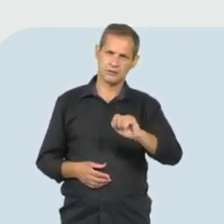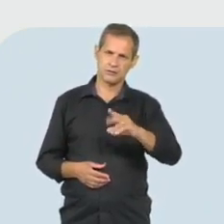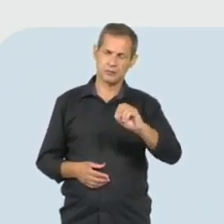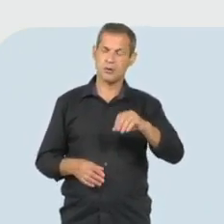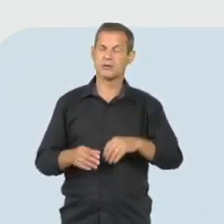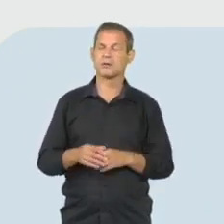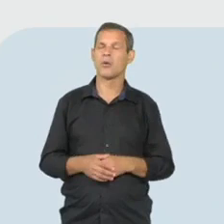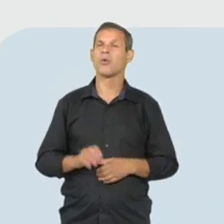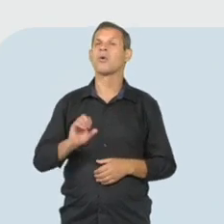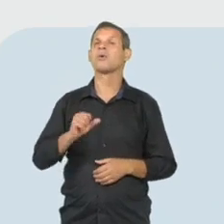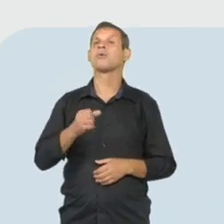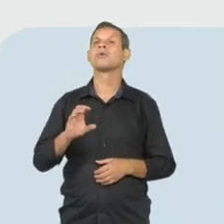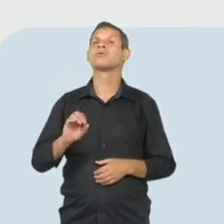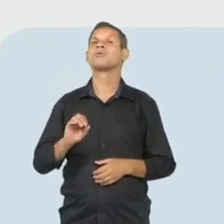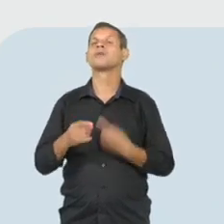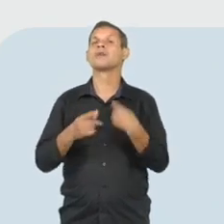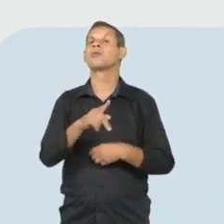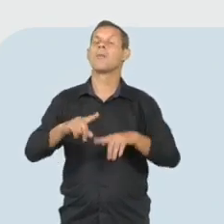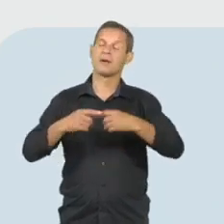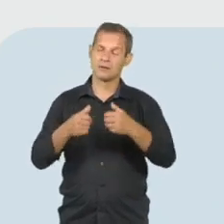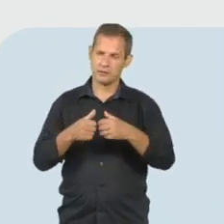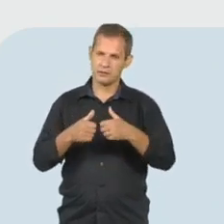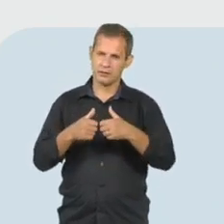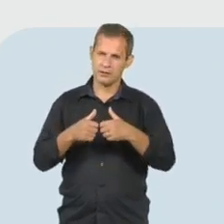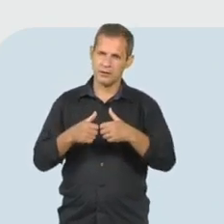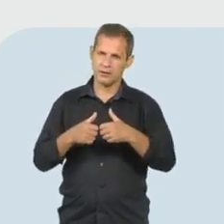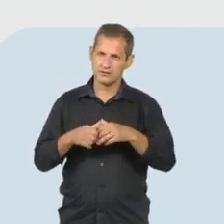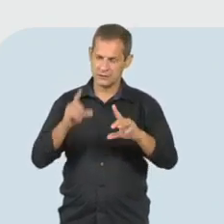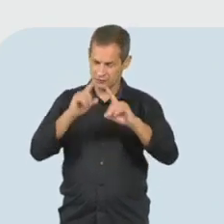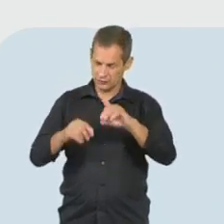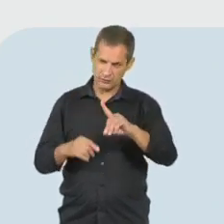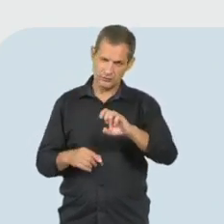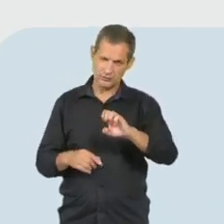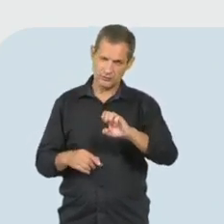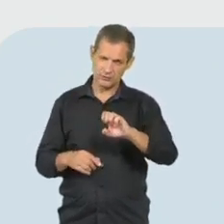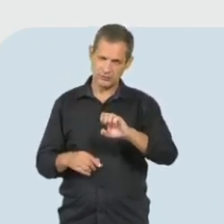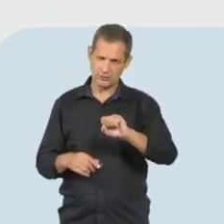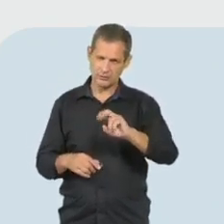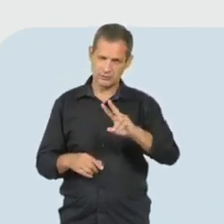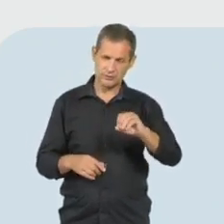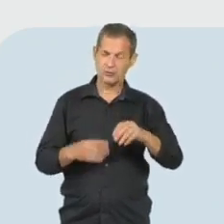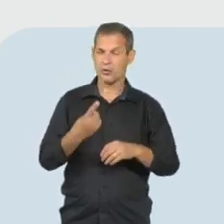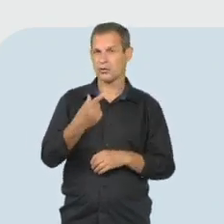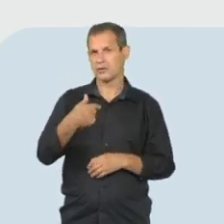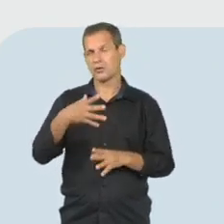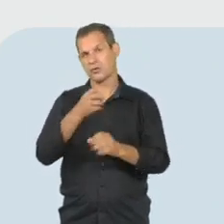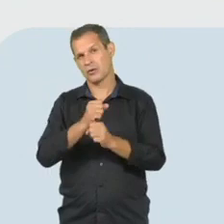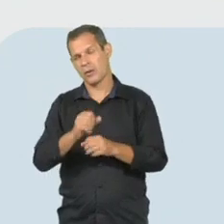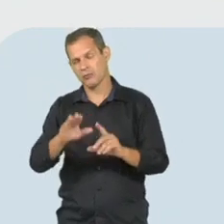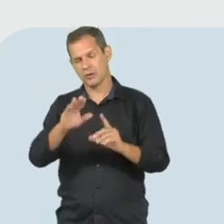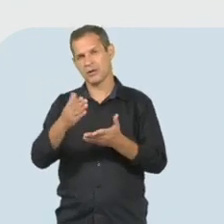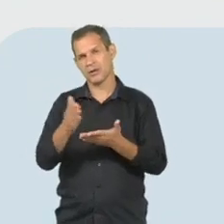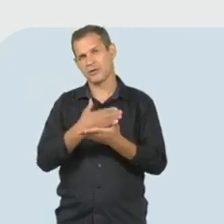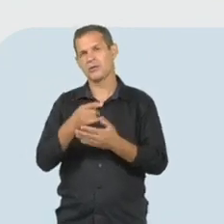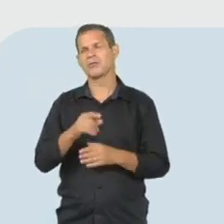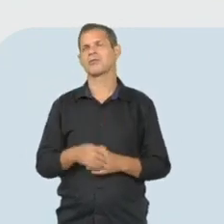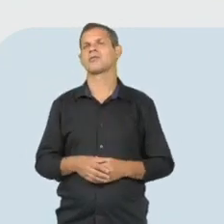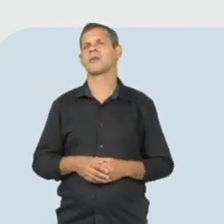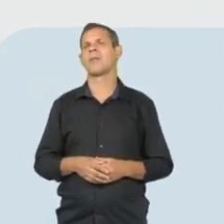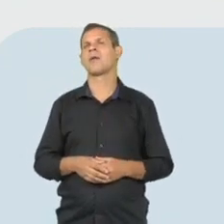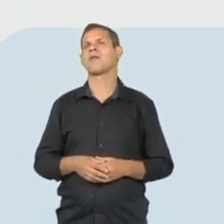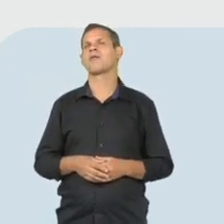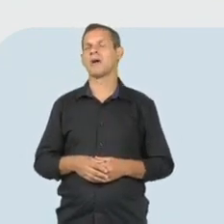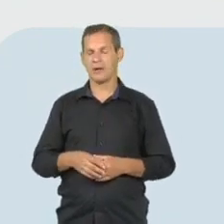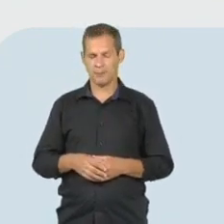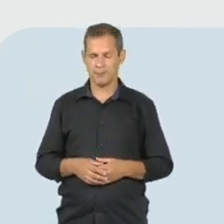padrão desse nosso dado, o desvio padrão é 12, que já está calculado no livro, então você só vai retirar